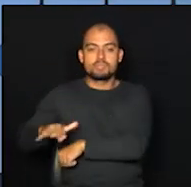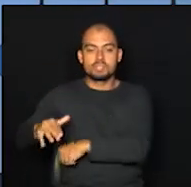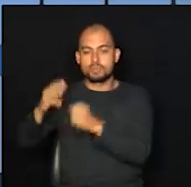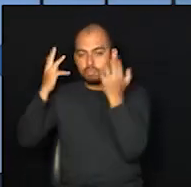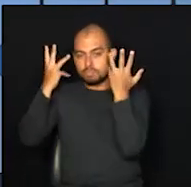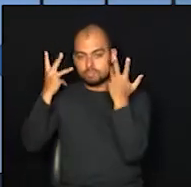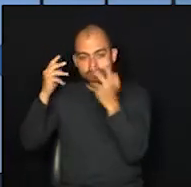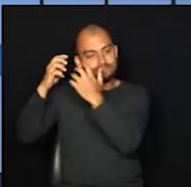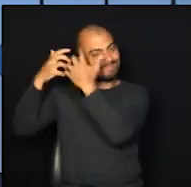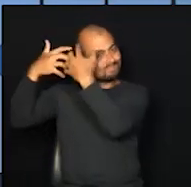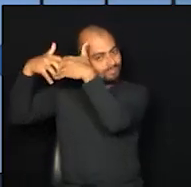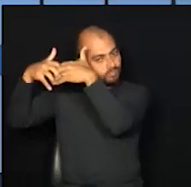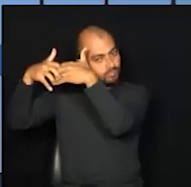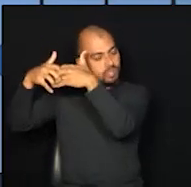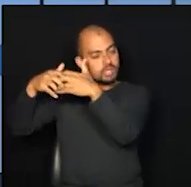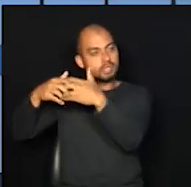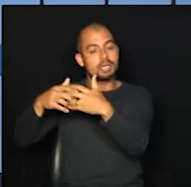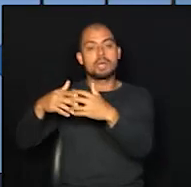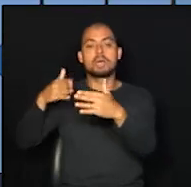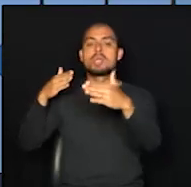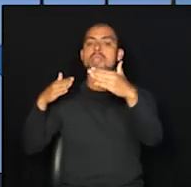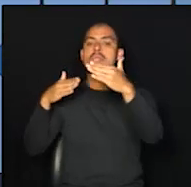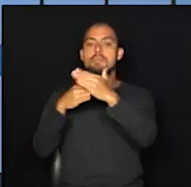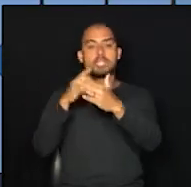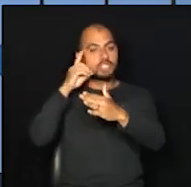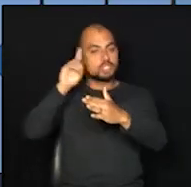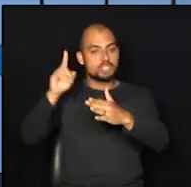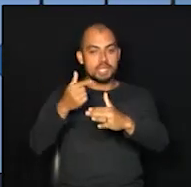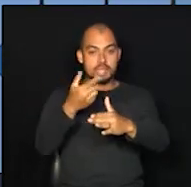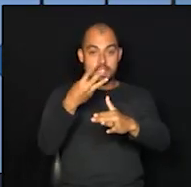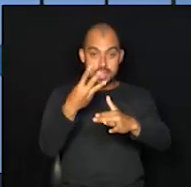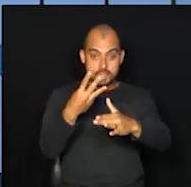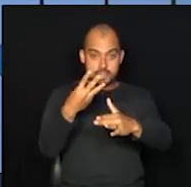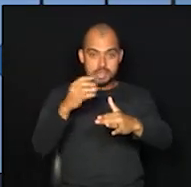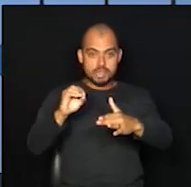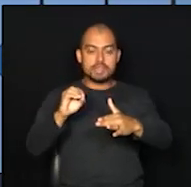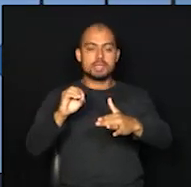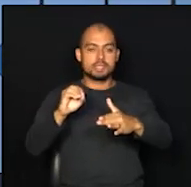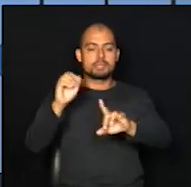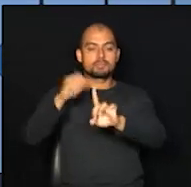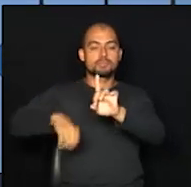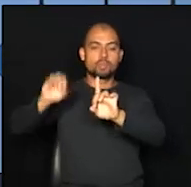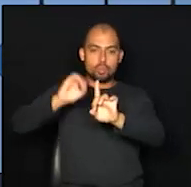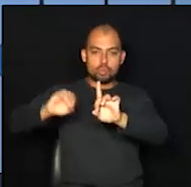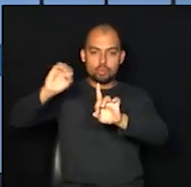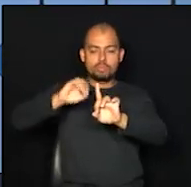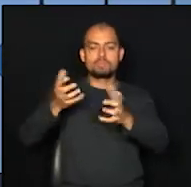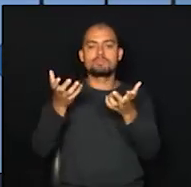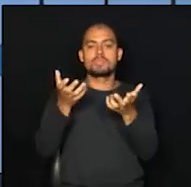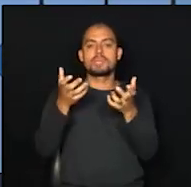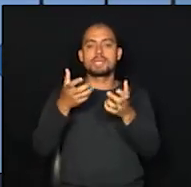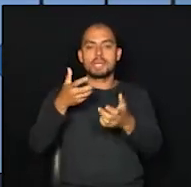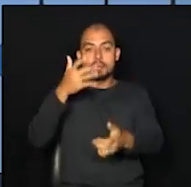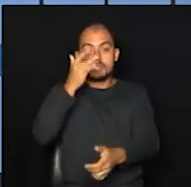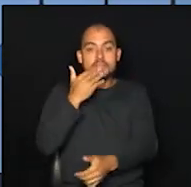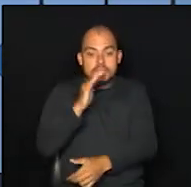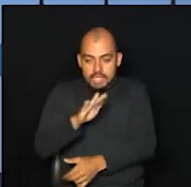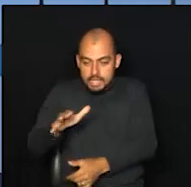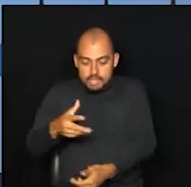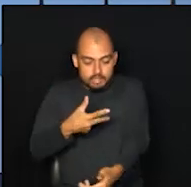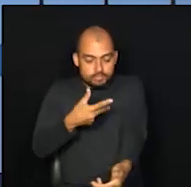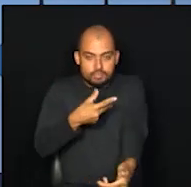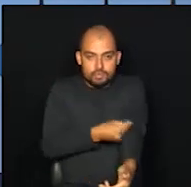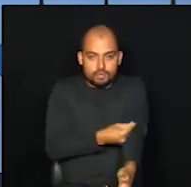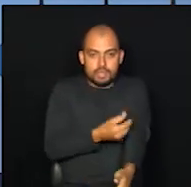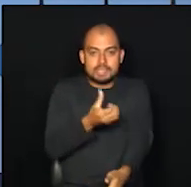30 de outubro, que essa campanha continua, de vacinar um pouco mais de 64 mil crianças. Então, ainda